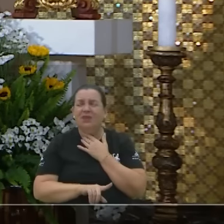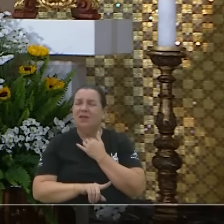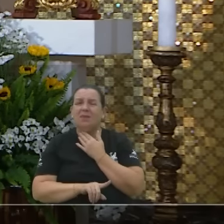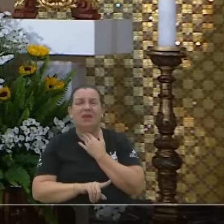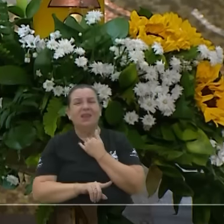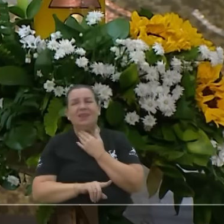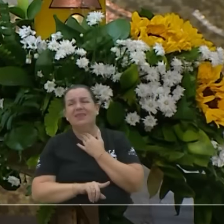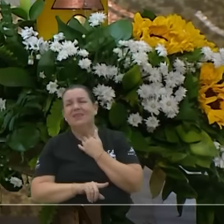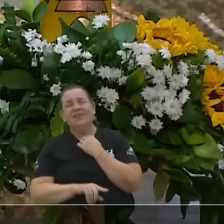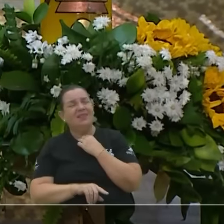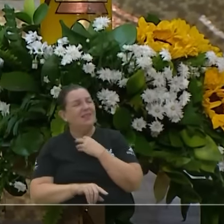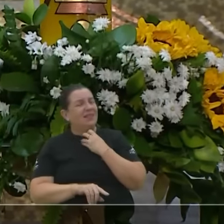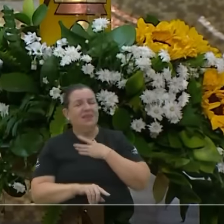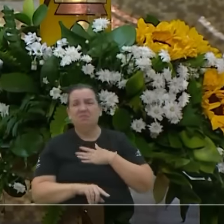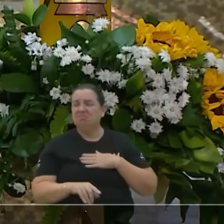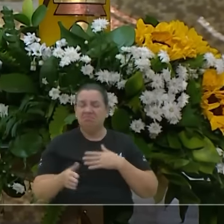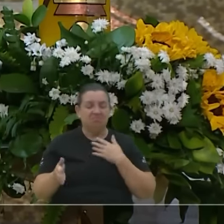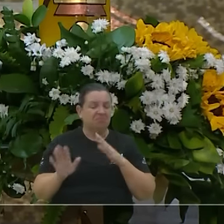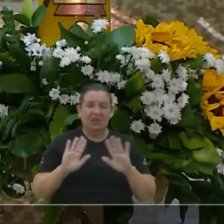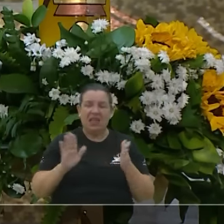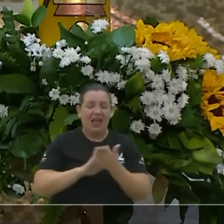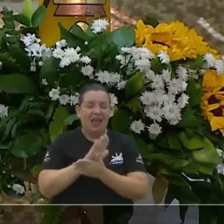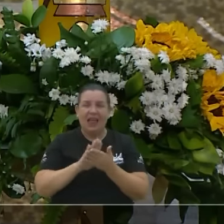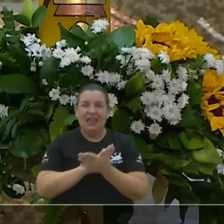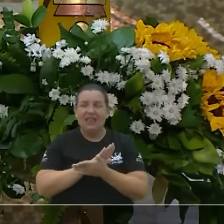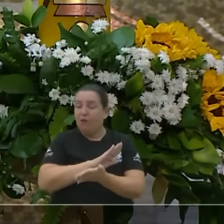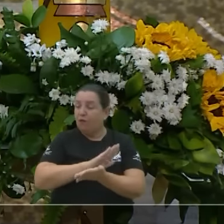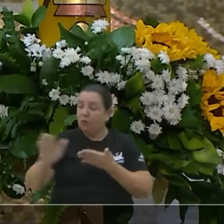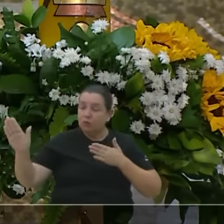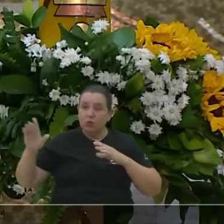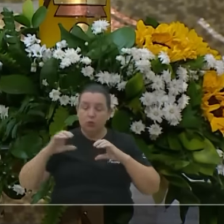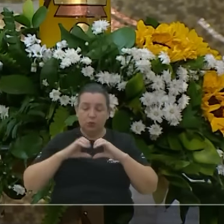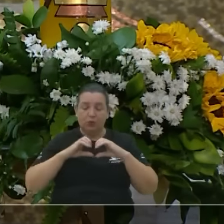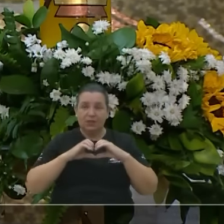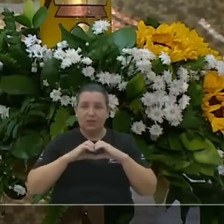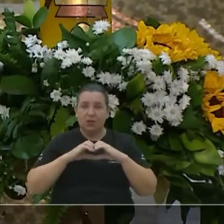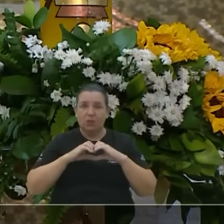Não há nada que escapa do coração amoroso de Deus.